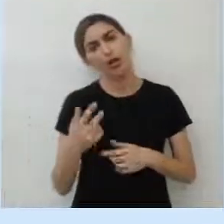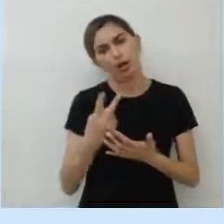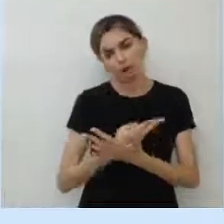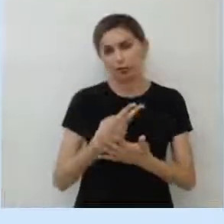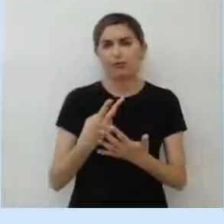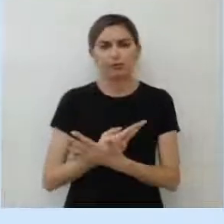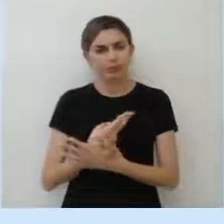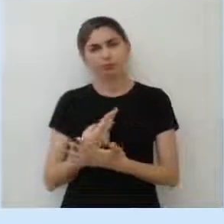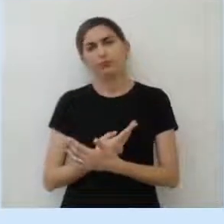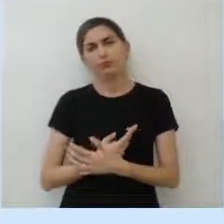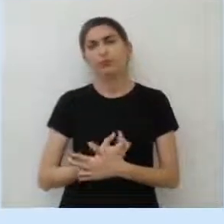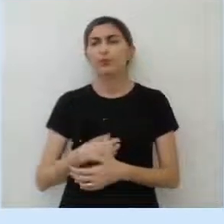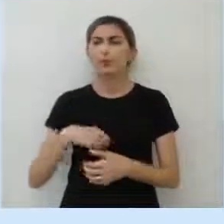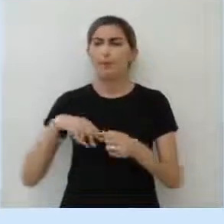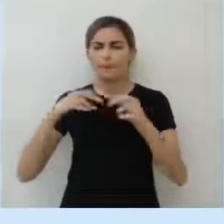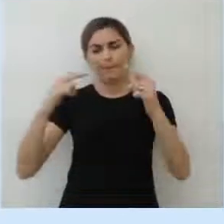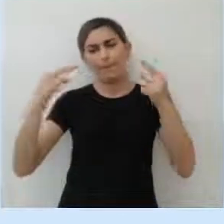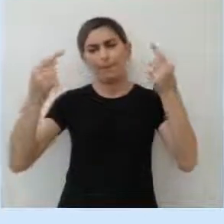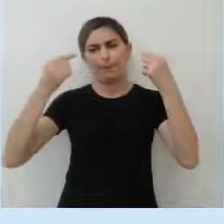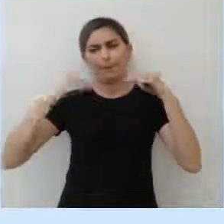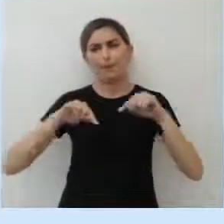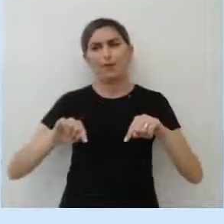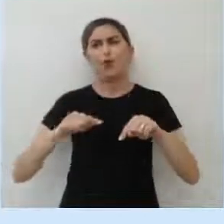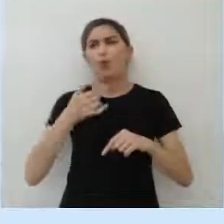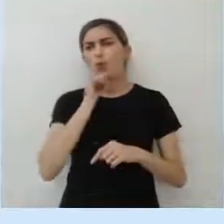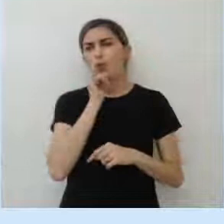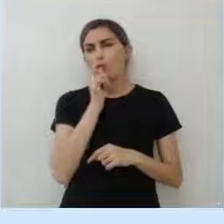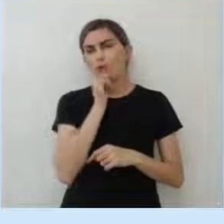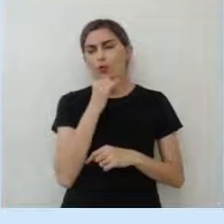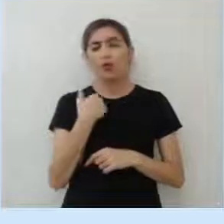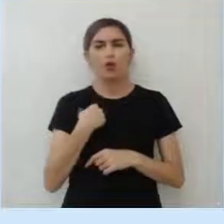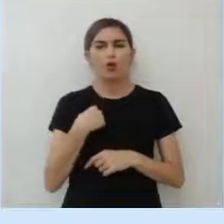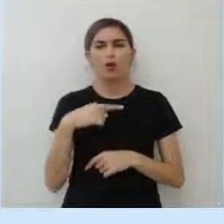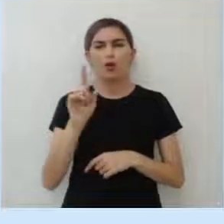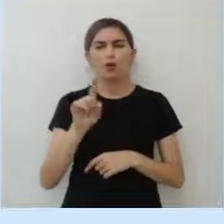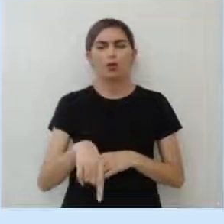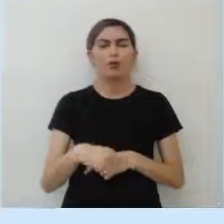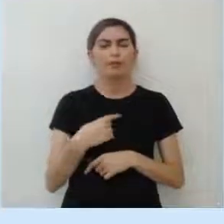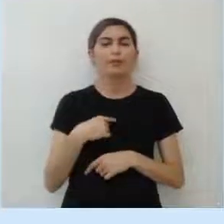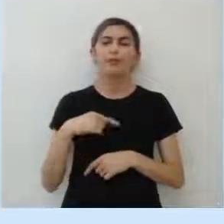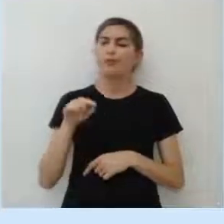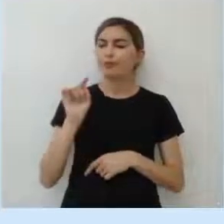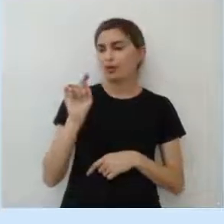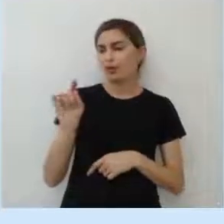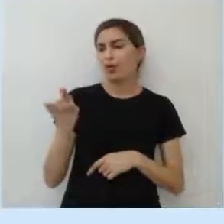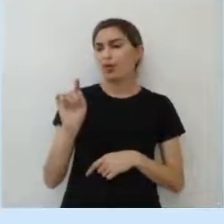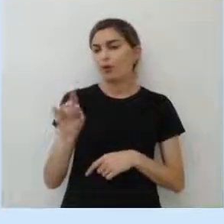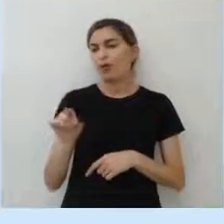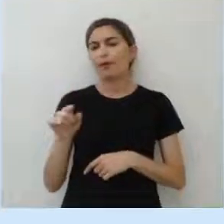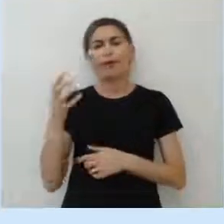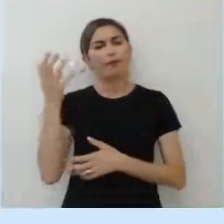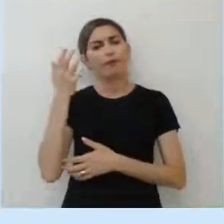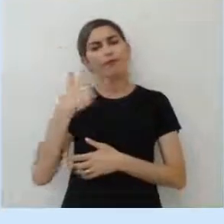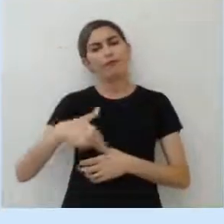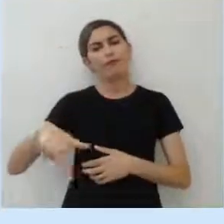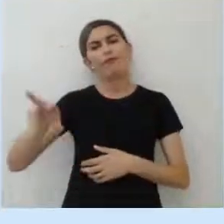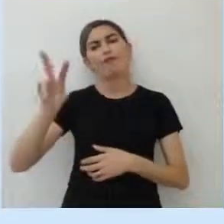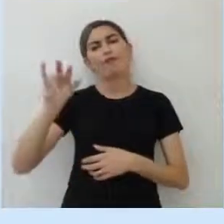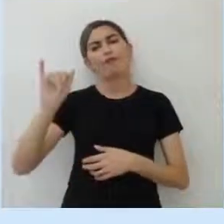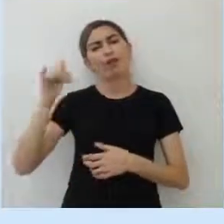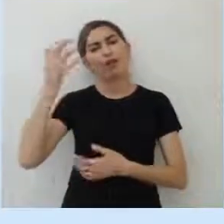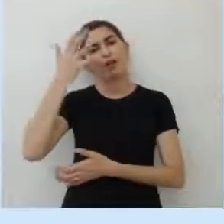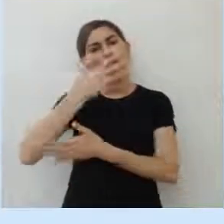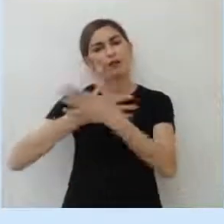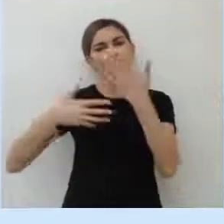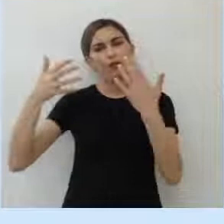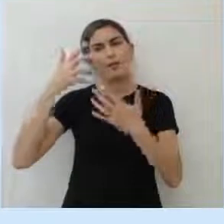ortografia. Abaixo nós temos mais outros exemplos, que é a seguinte frase, olha só. Ele vai